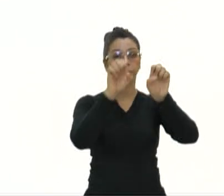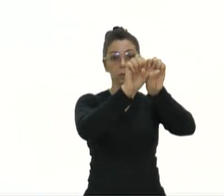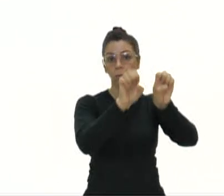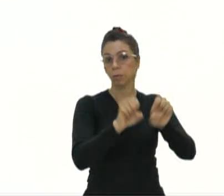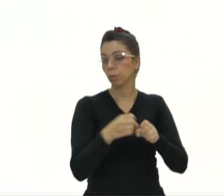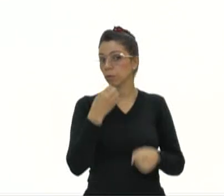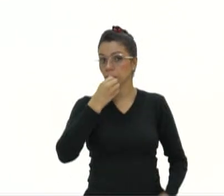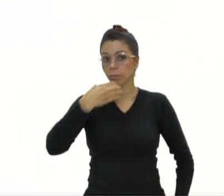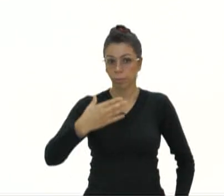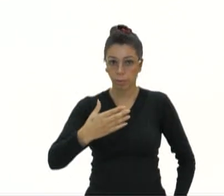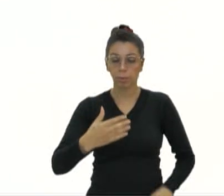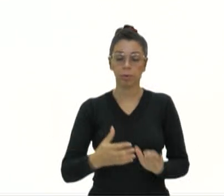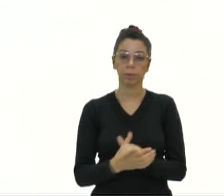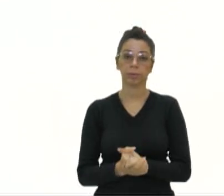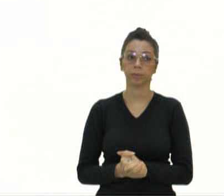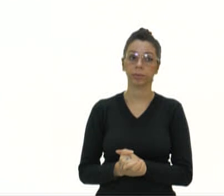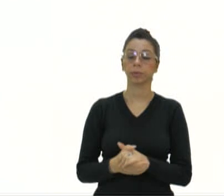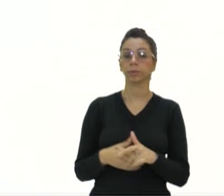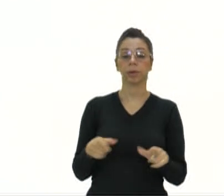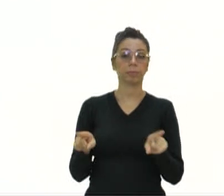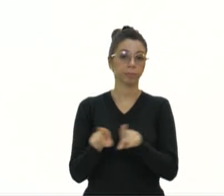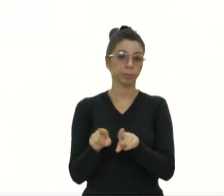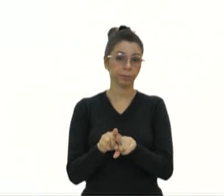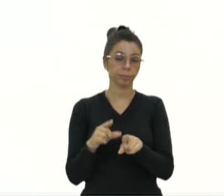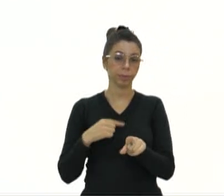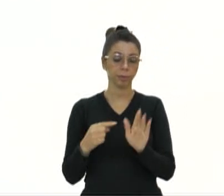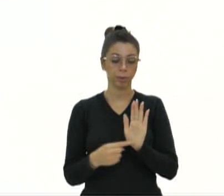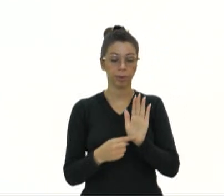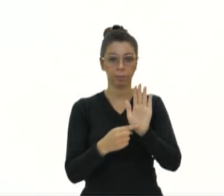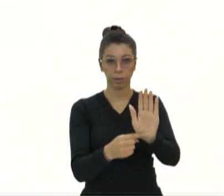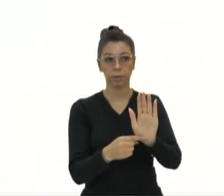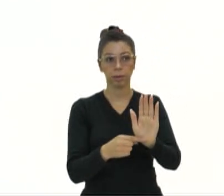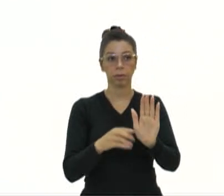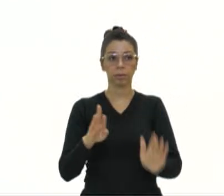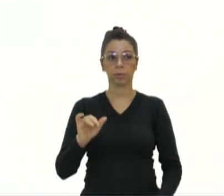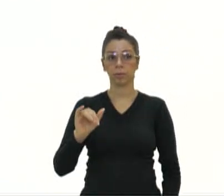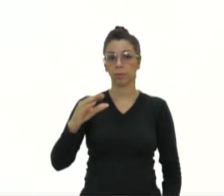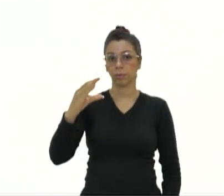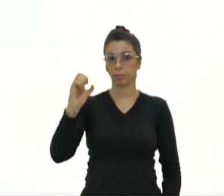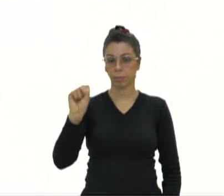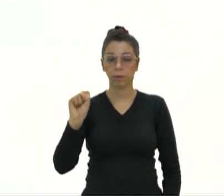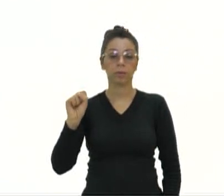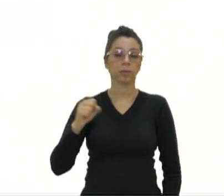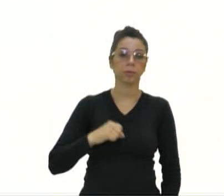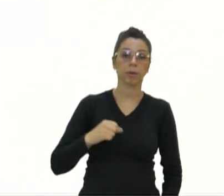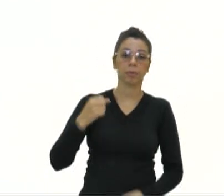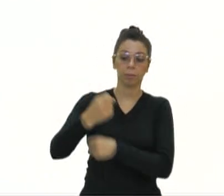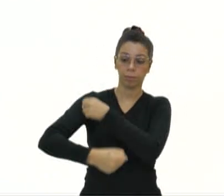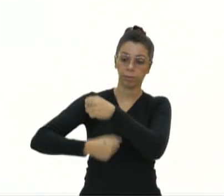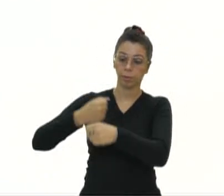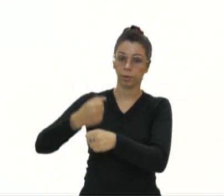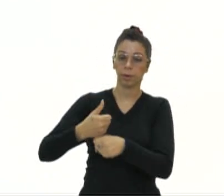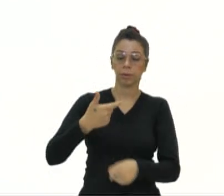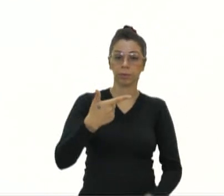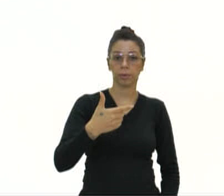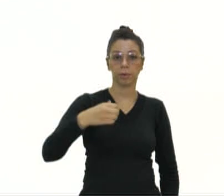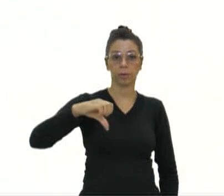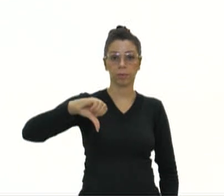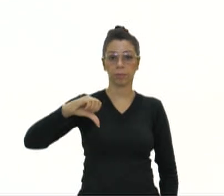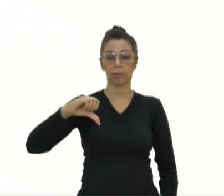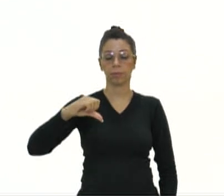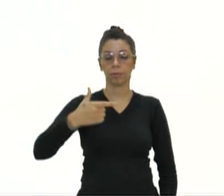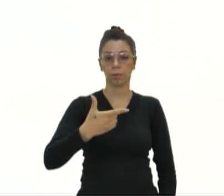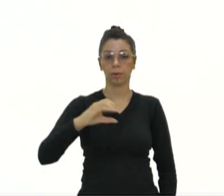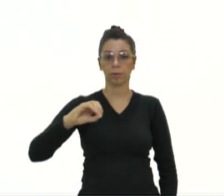que, inclusive, representantes dos BRICS fizeram em 2019 uma reunião em Curitiba